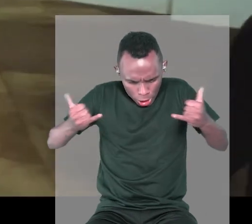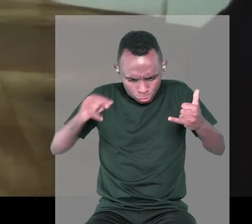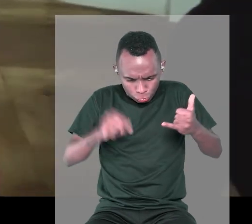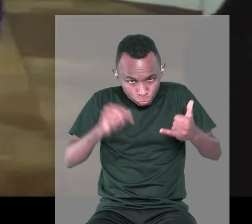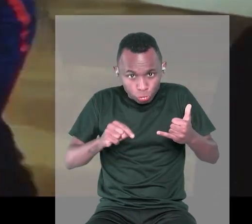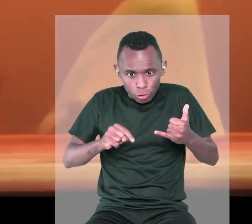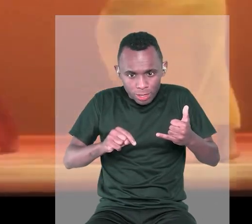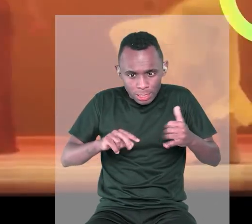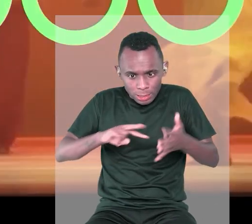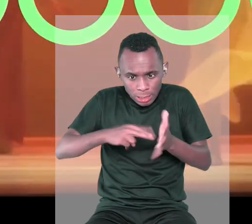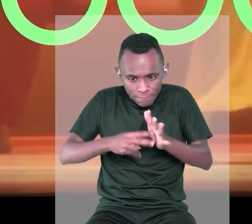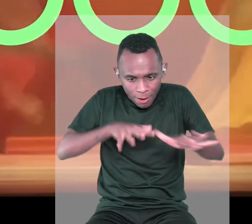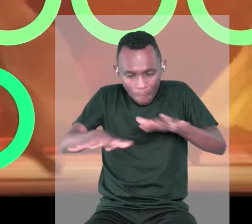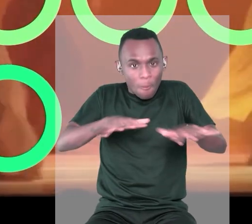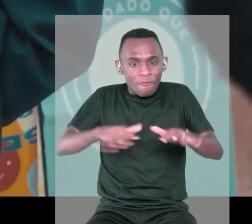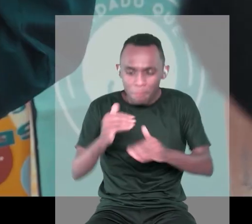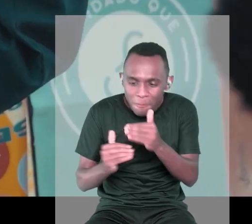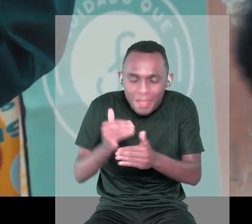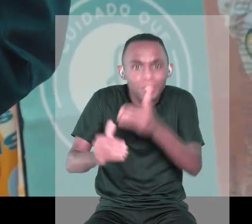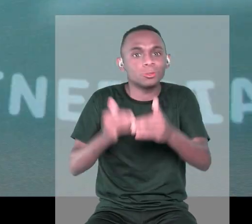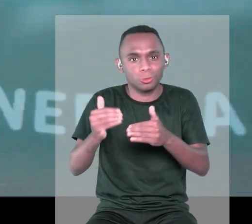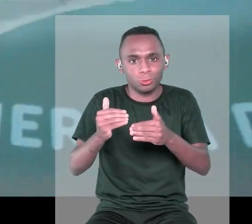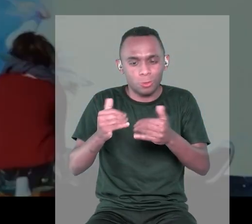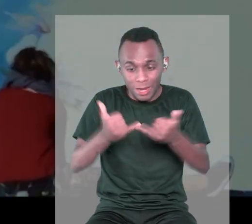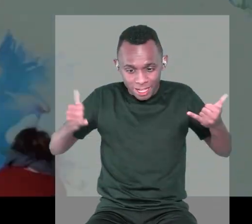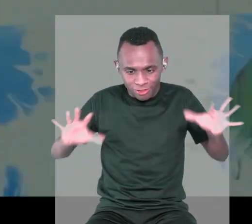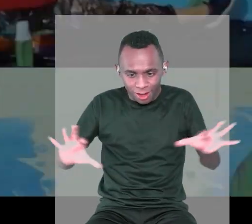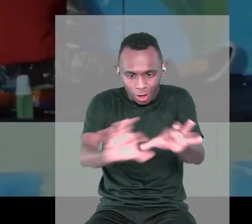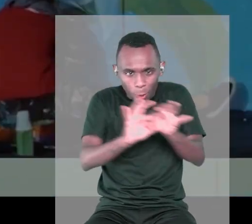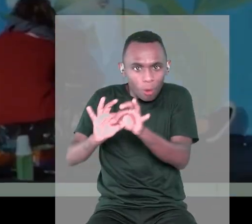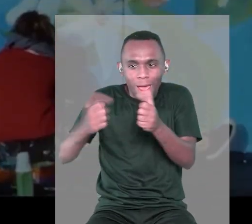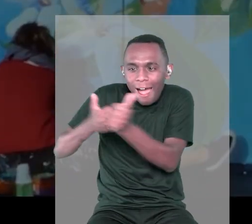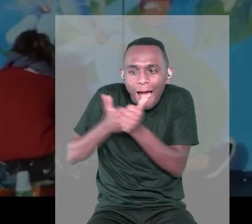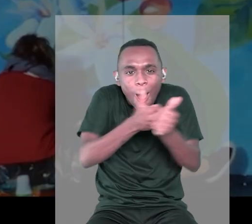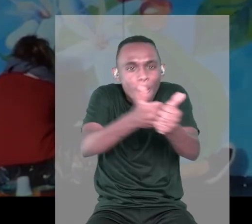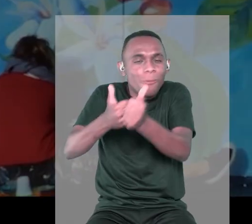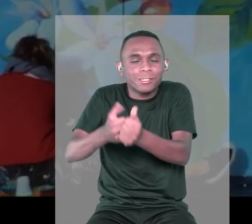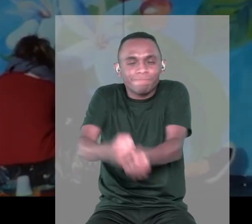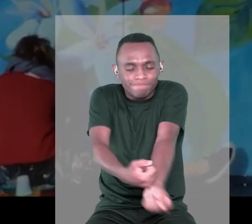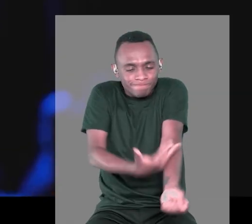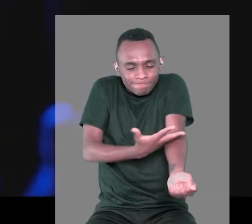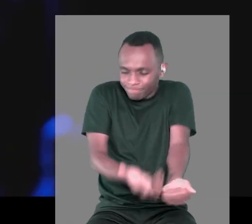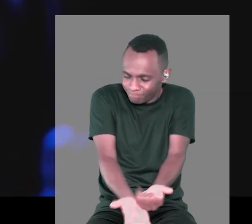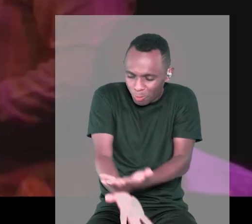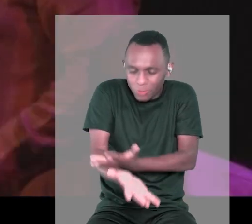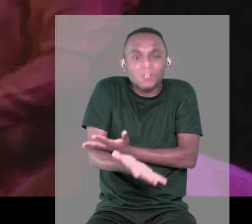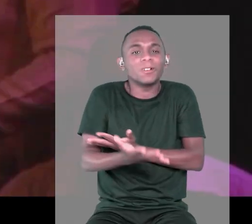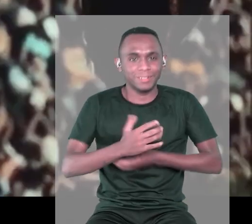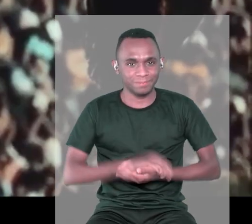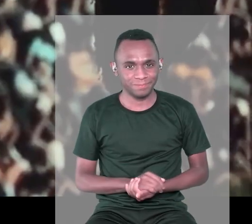energia que gera movimento, energia que conecta, aproxima, emociona,